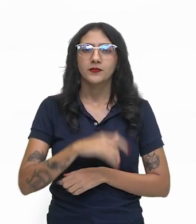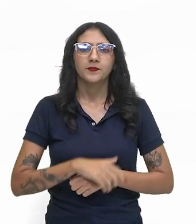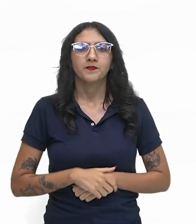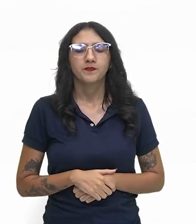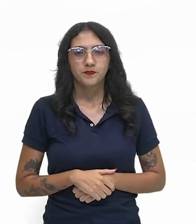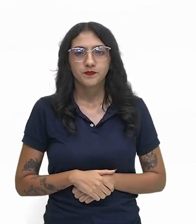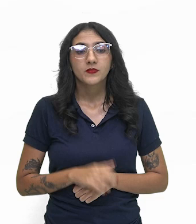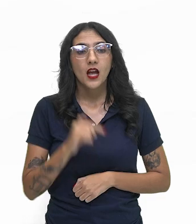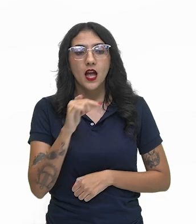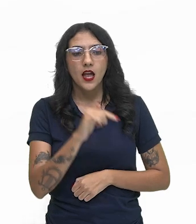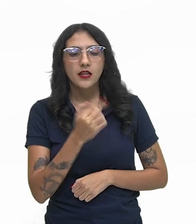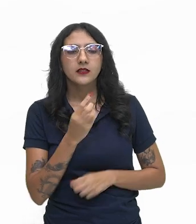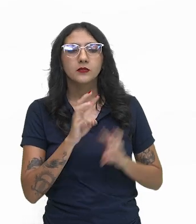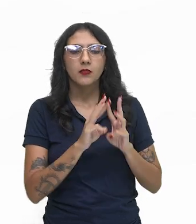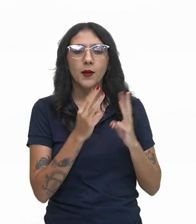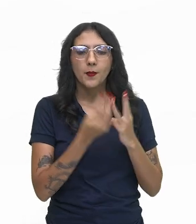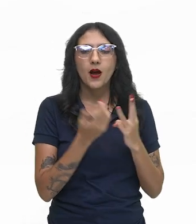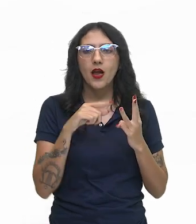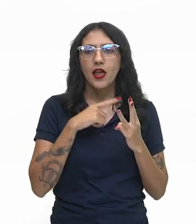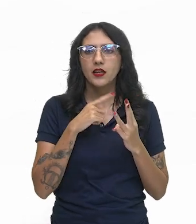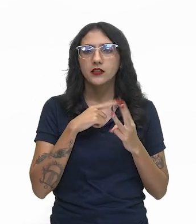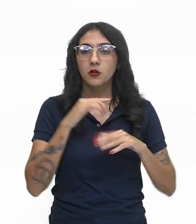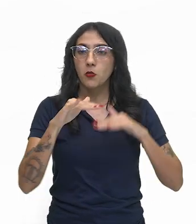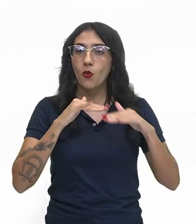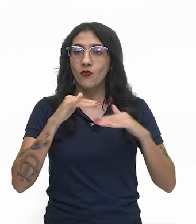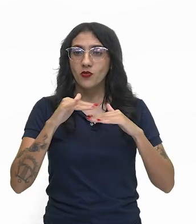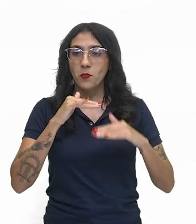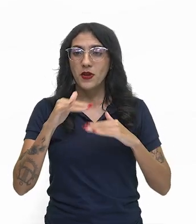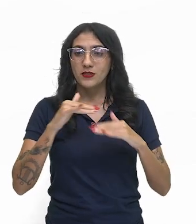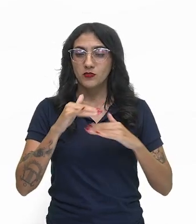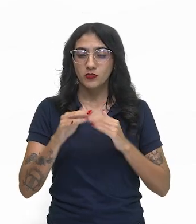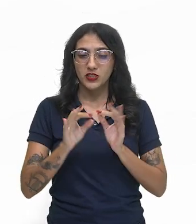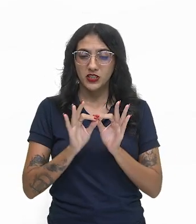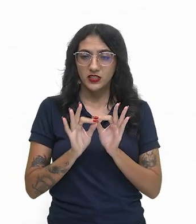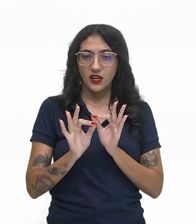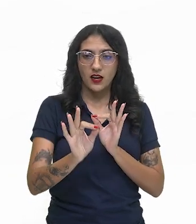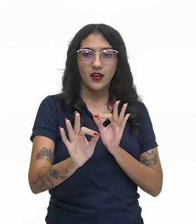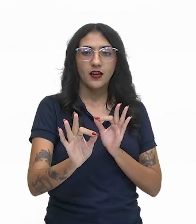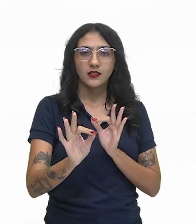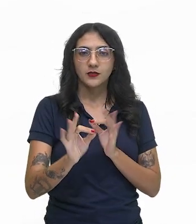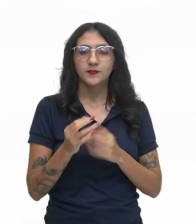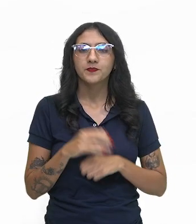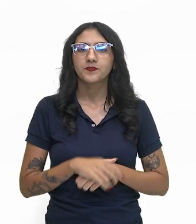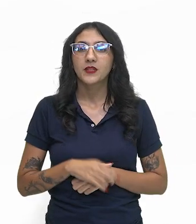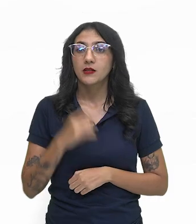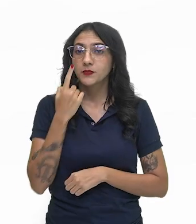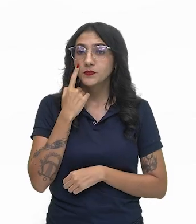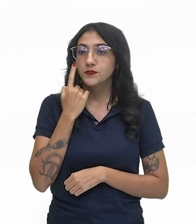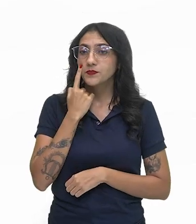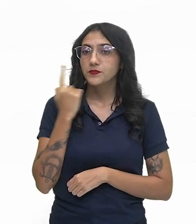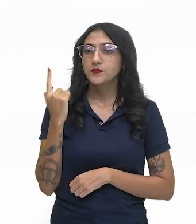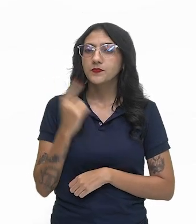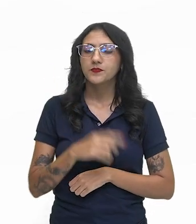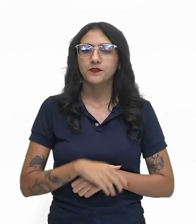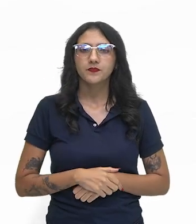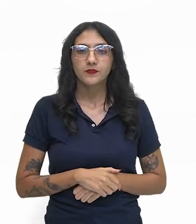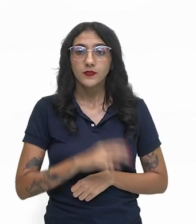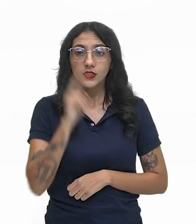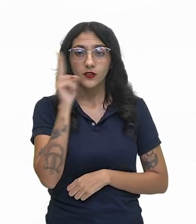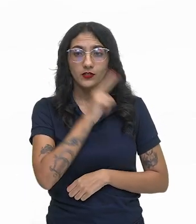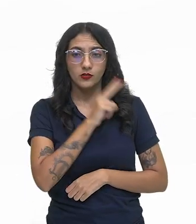corpo desloca-se em linha reta com velocidade. Olha só, velocidade